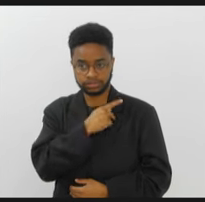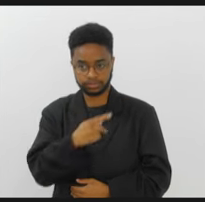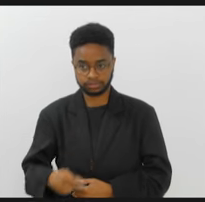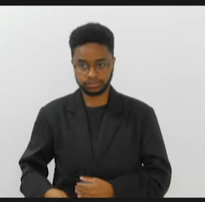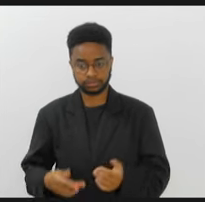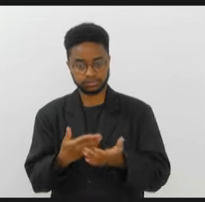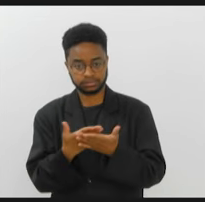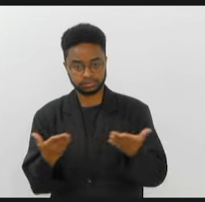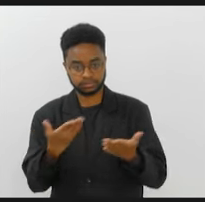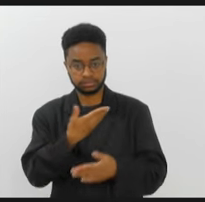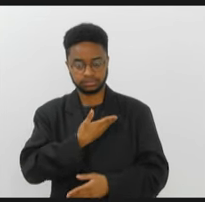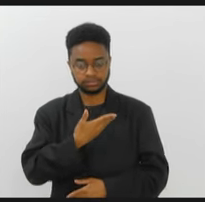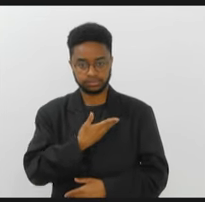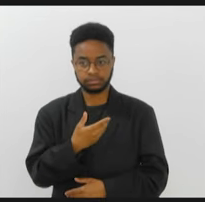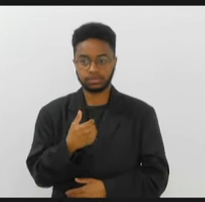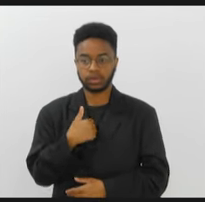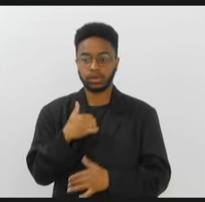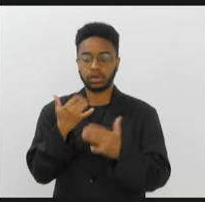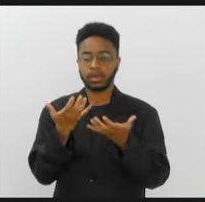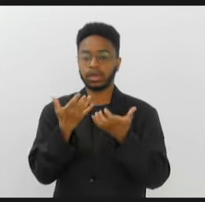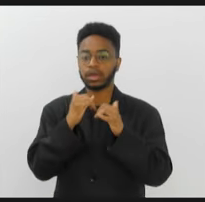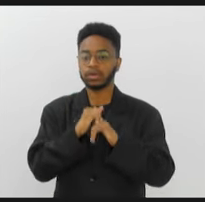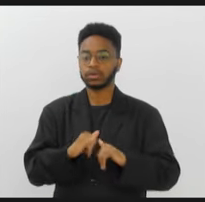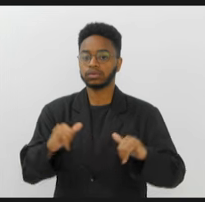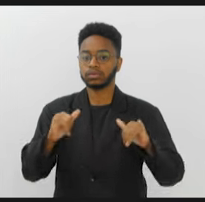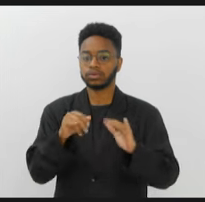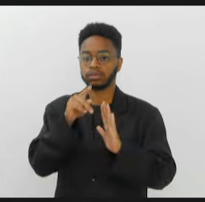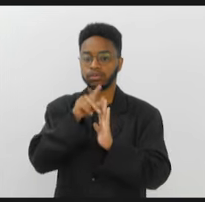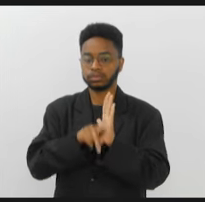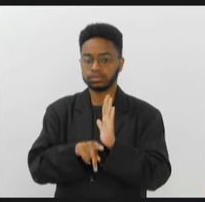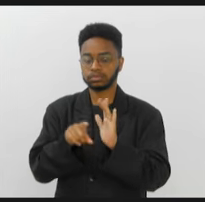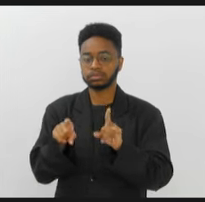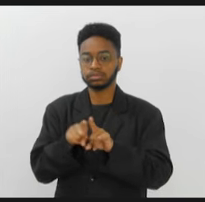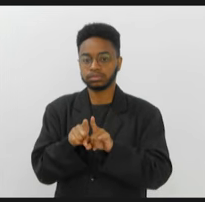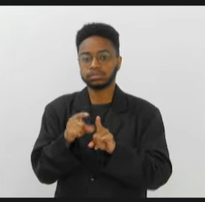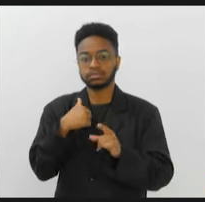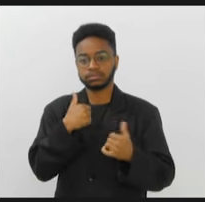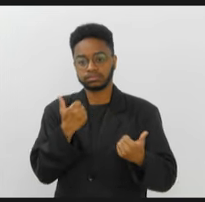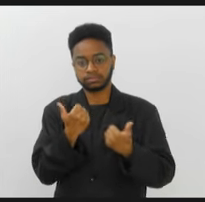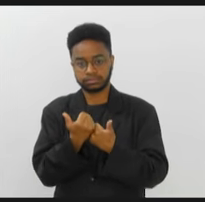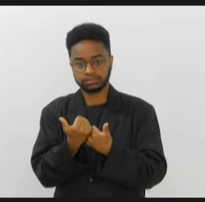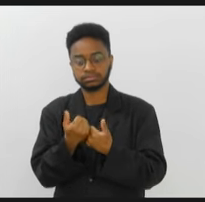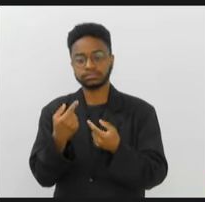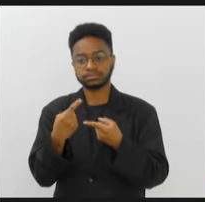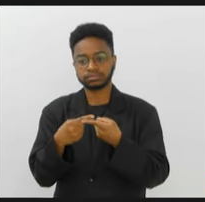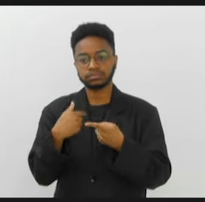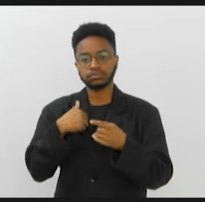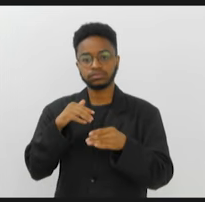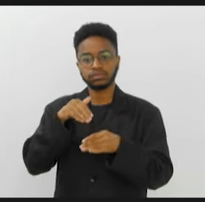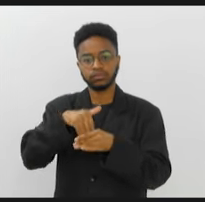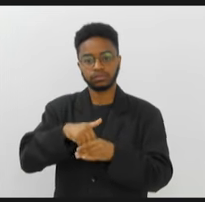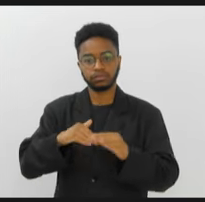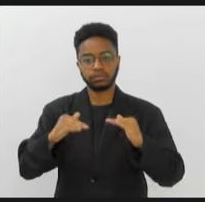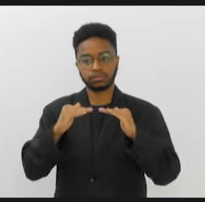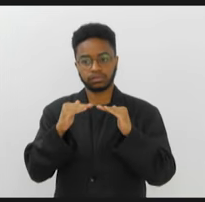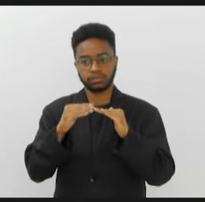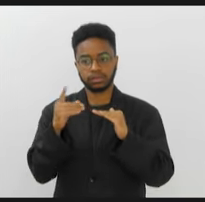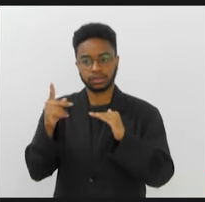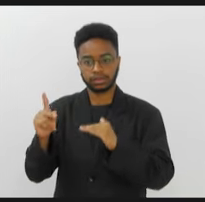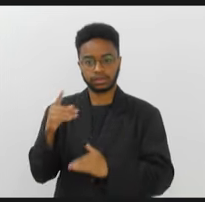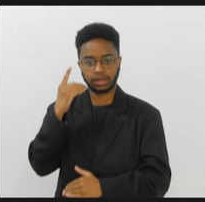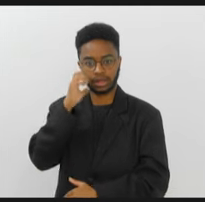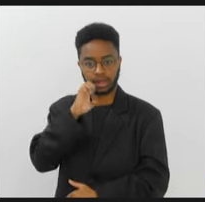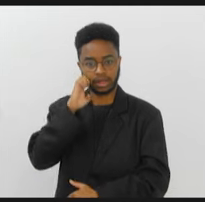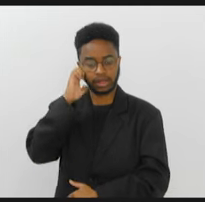colegas. Quero dizer que esse projeto também tem o meu apoio, eu votei favorável, projeto da